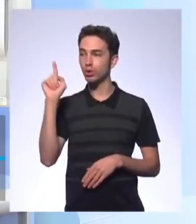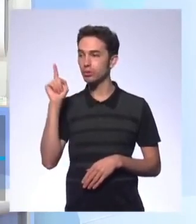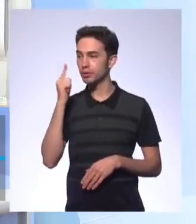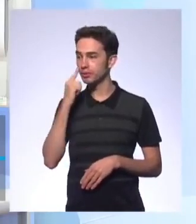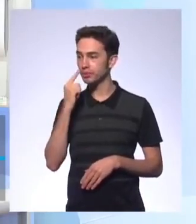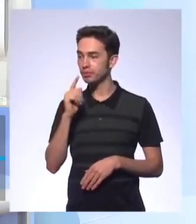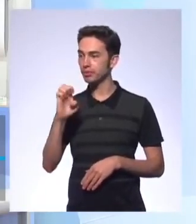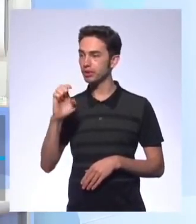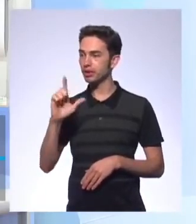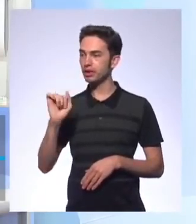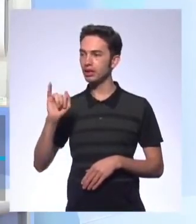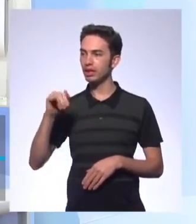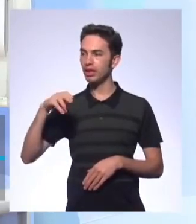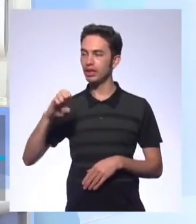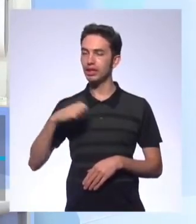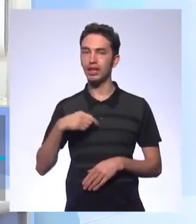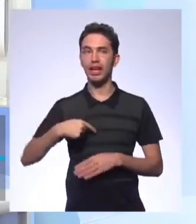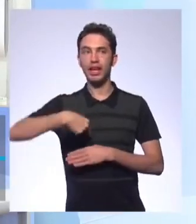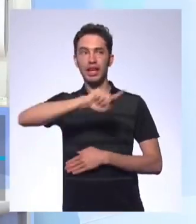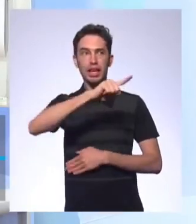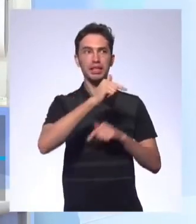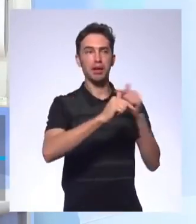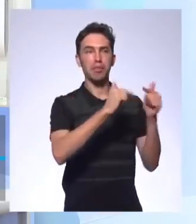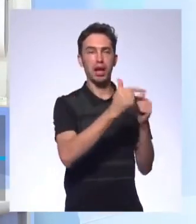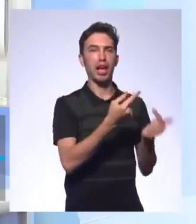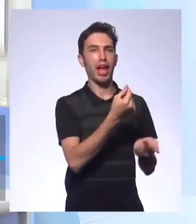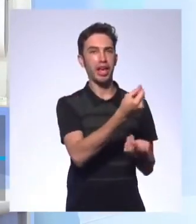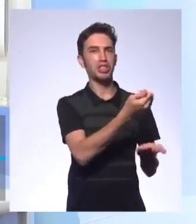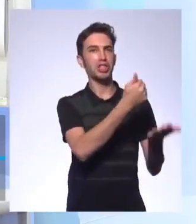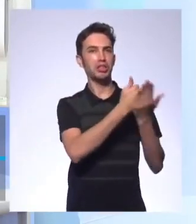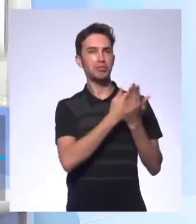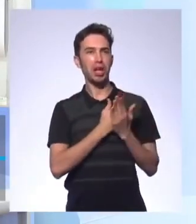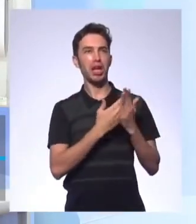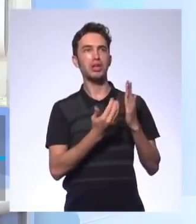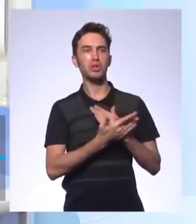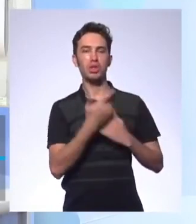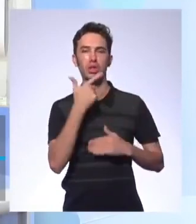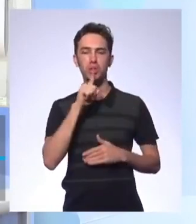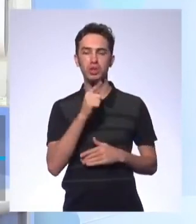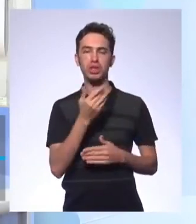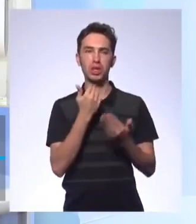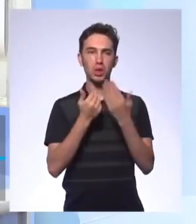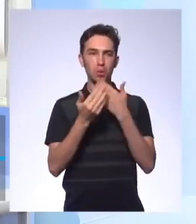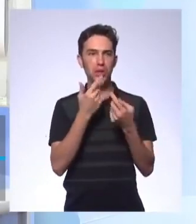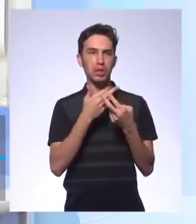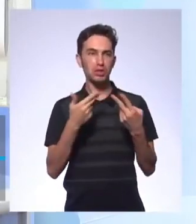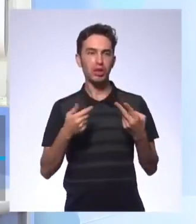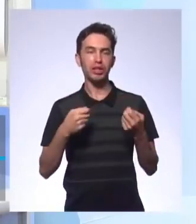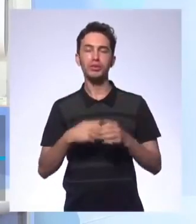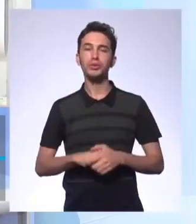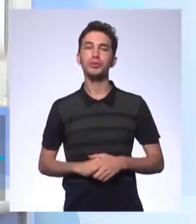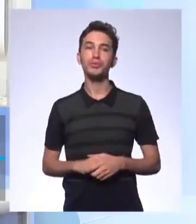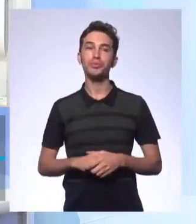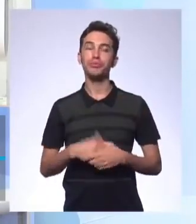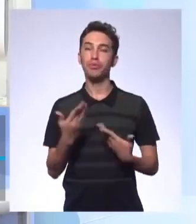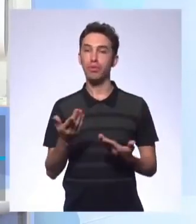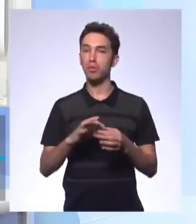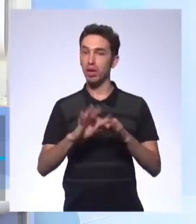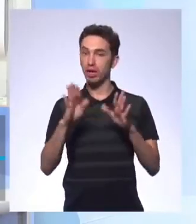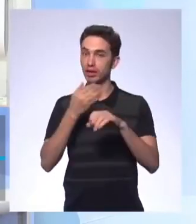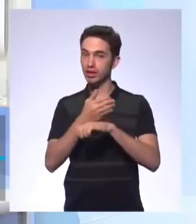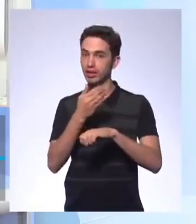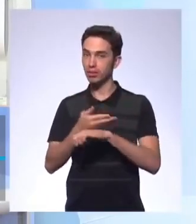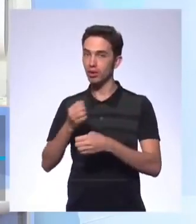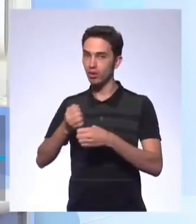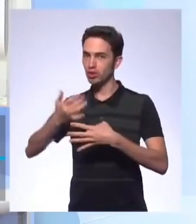Pro Elaine, sair para trabalhar ganhando o seu sustento. Muito bem. Pessoal, participem. Eu vou deixar o chat aberto para vocês irem